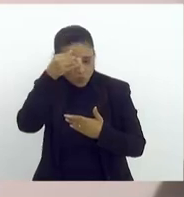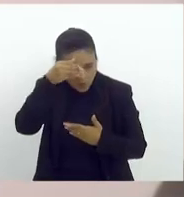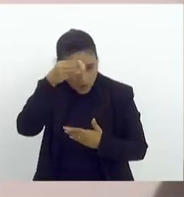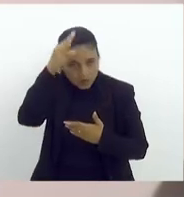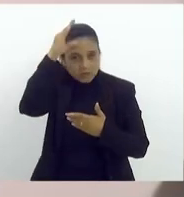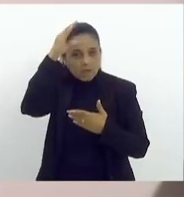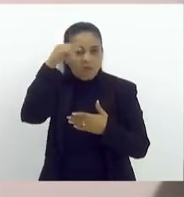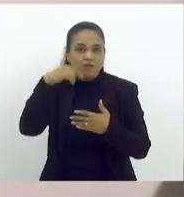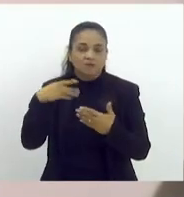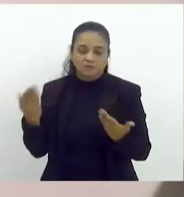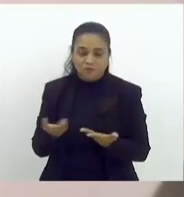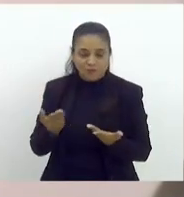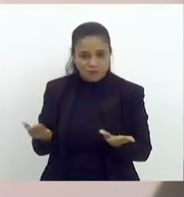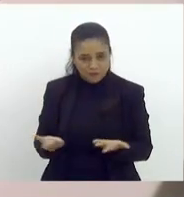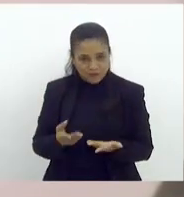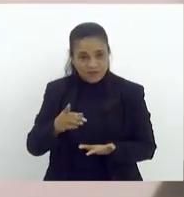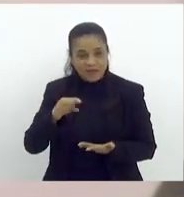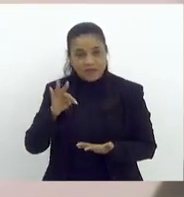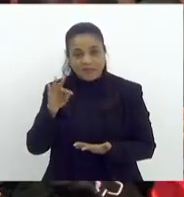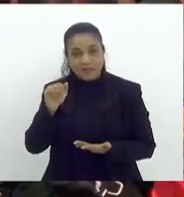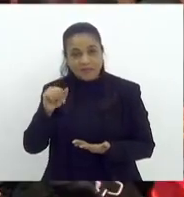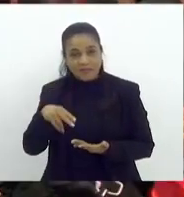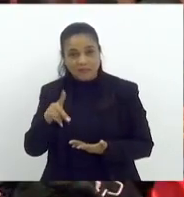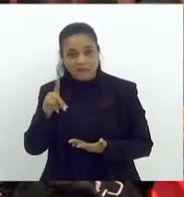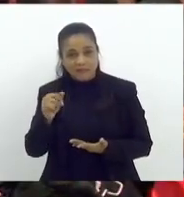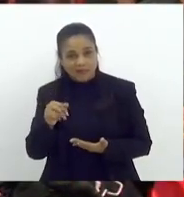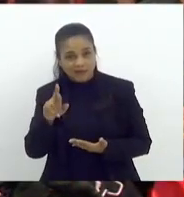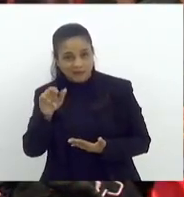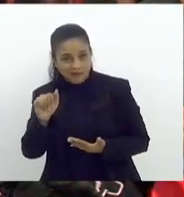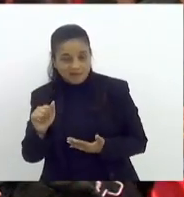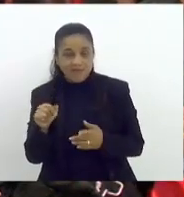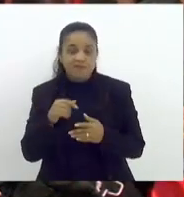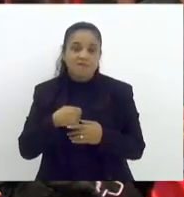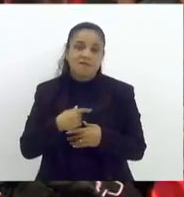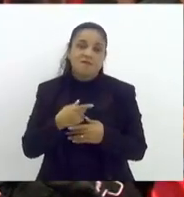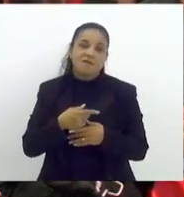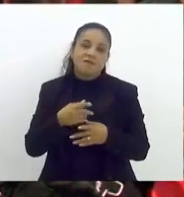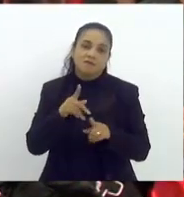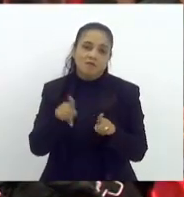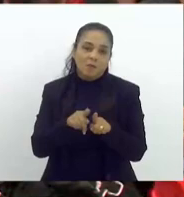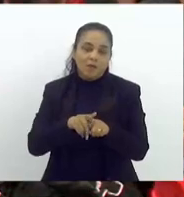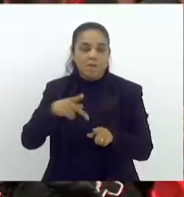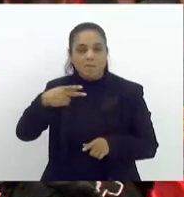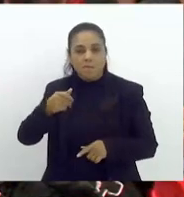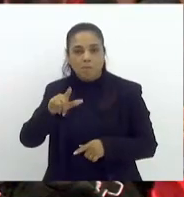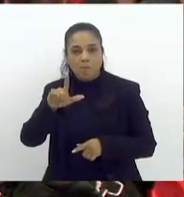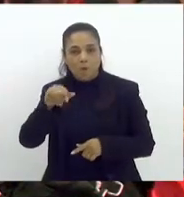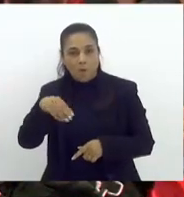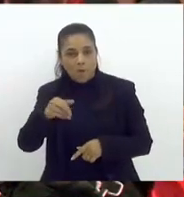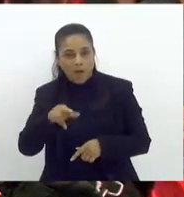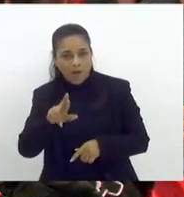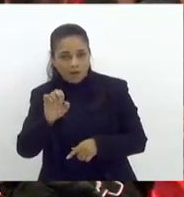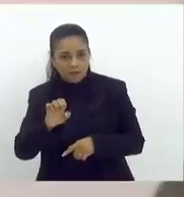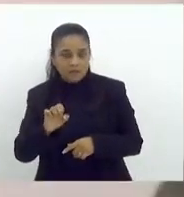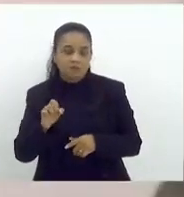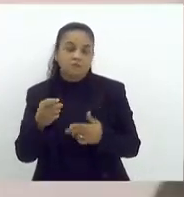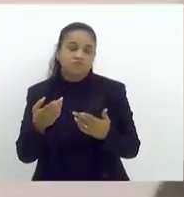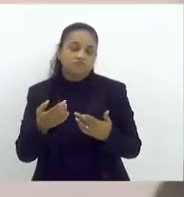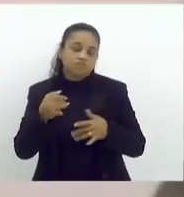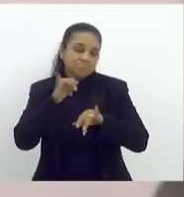estar aqui Graças aos Palmares que não tiveram hoje aqui não puderam falar por nós